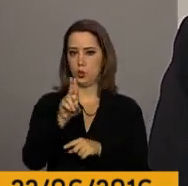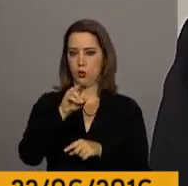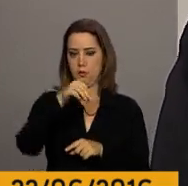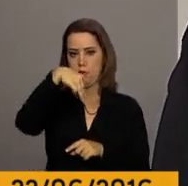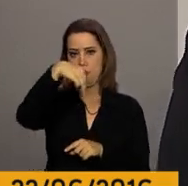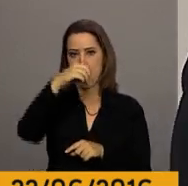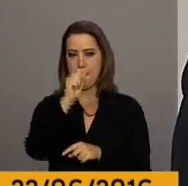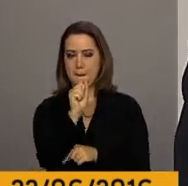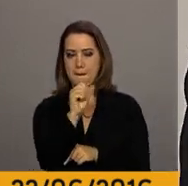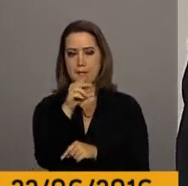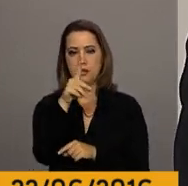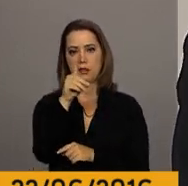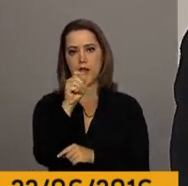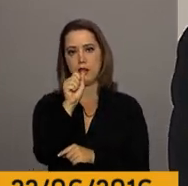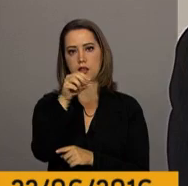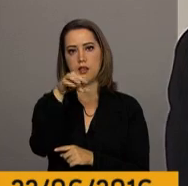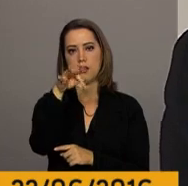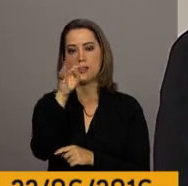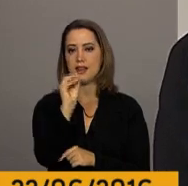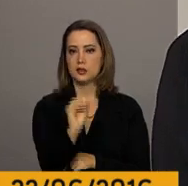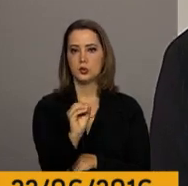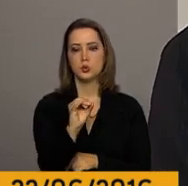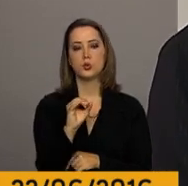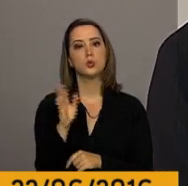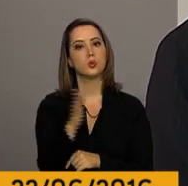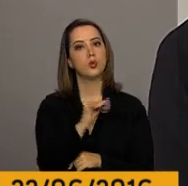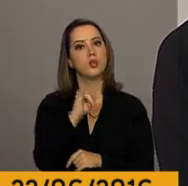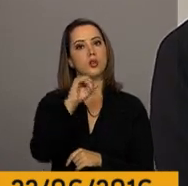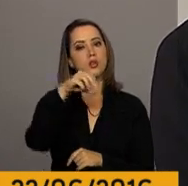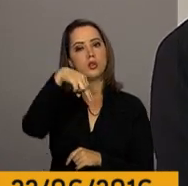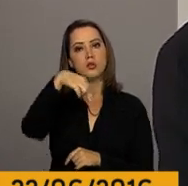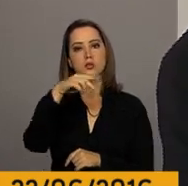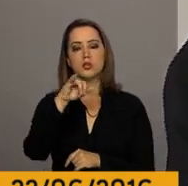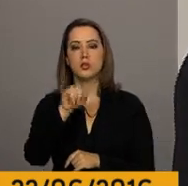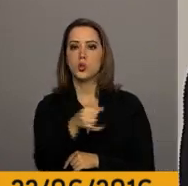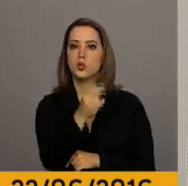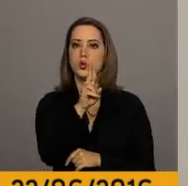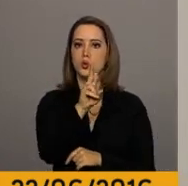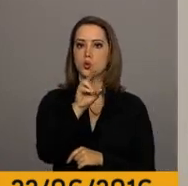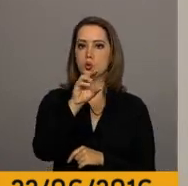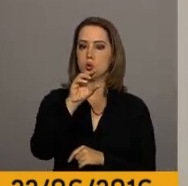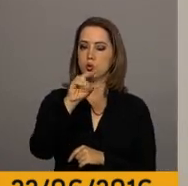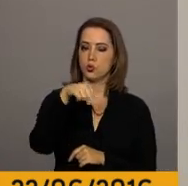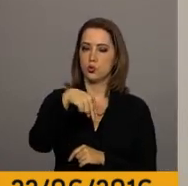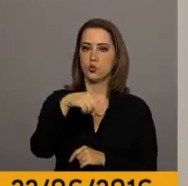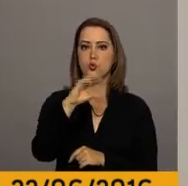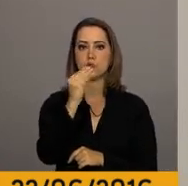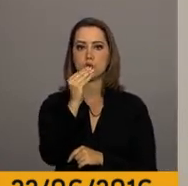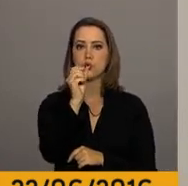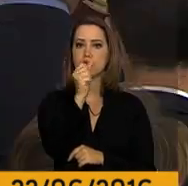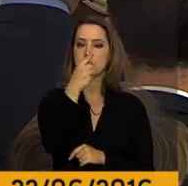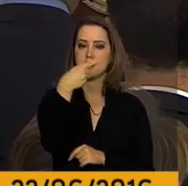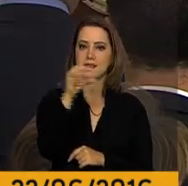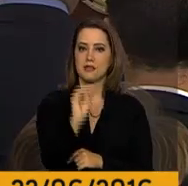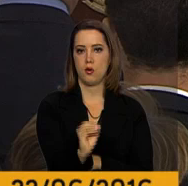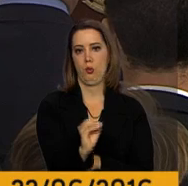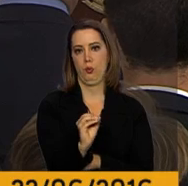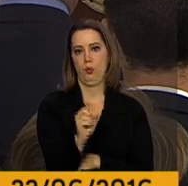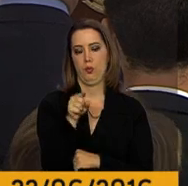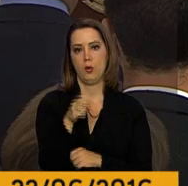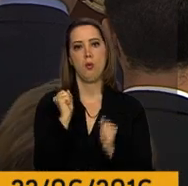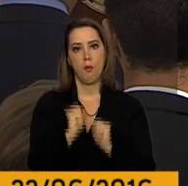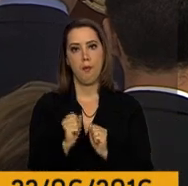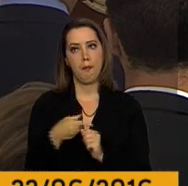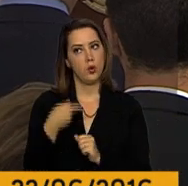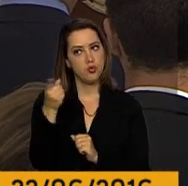uma atuação Legislativa ou administrativa pode servir-se desse instrumento chamado de injunção para ir ao